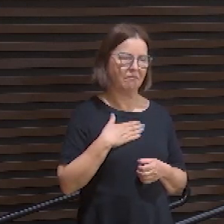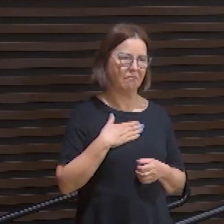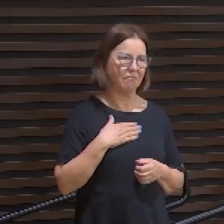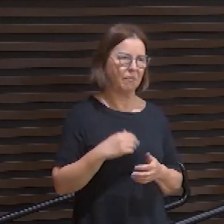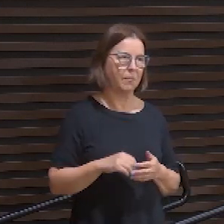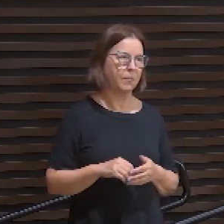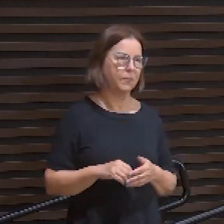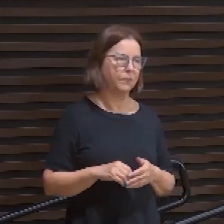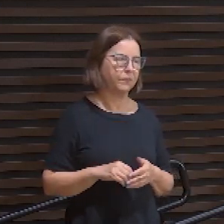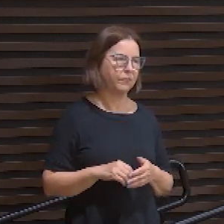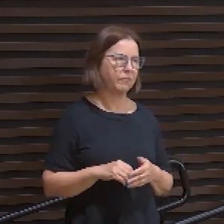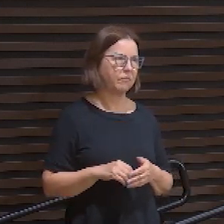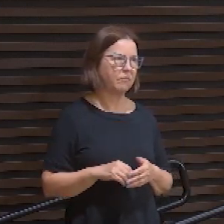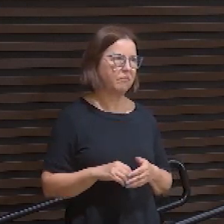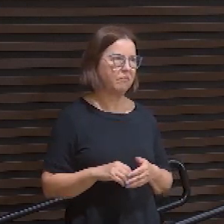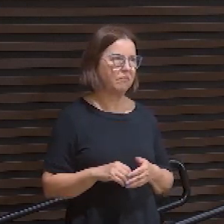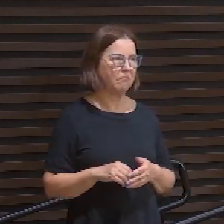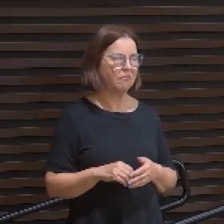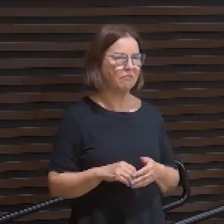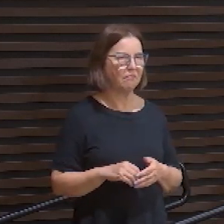E não era suficiente.